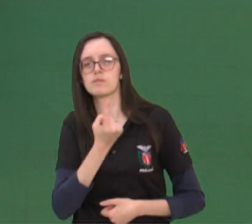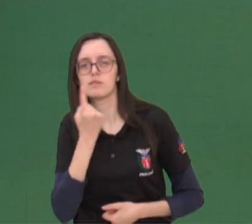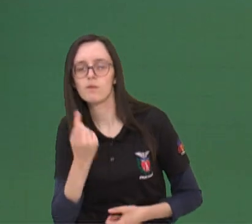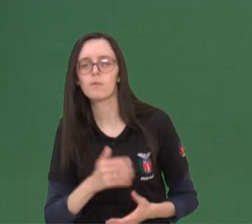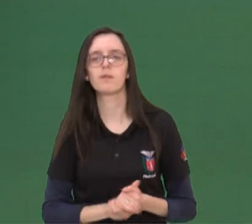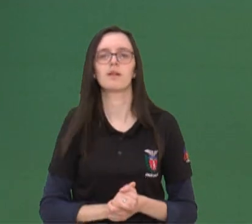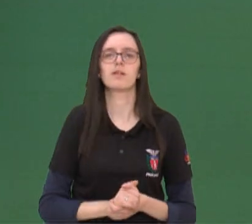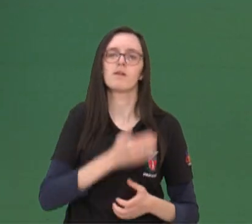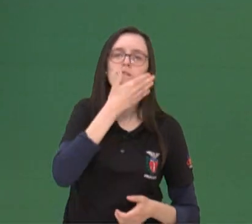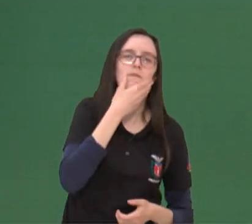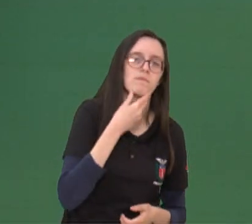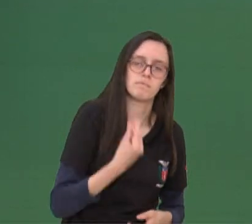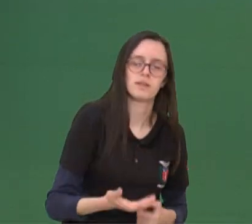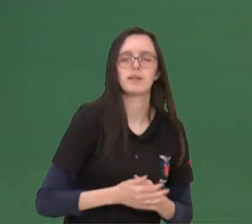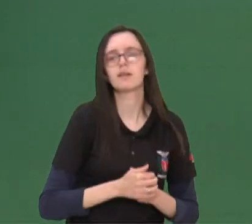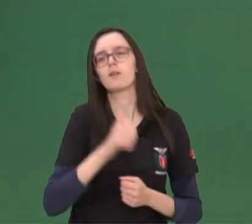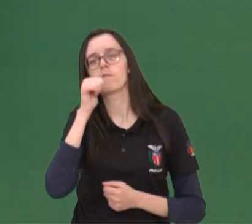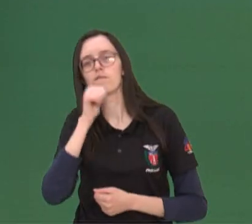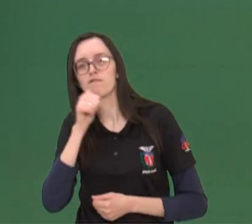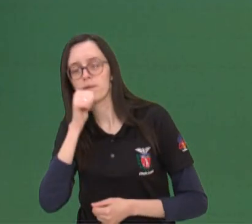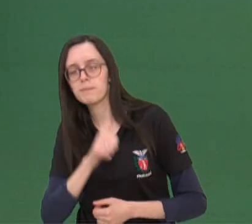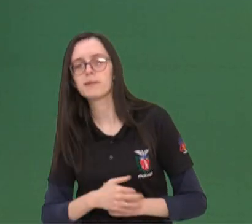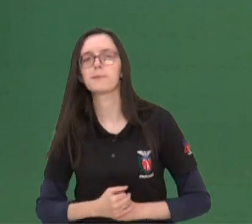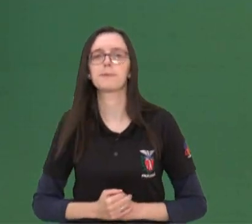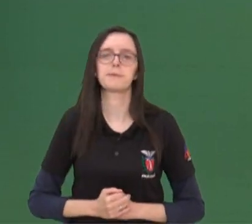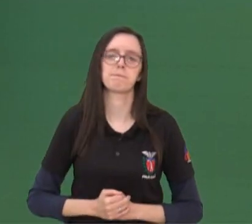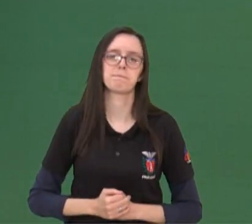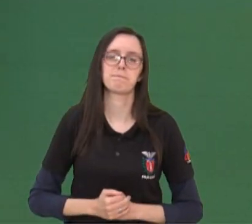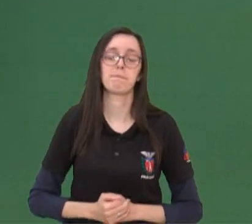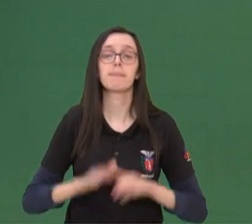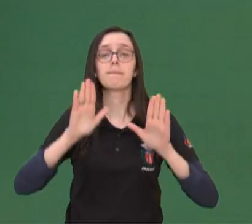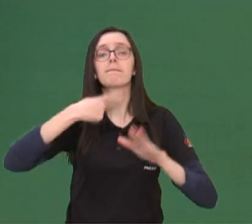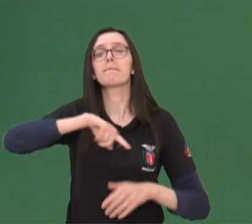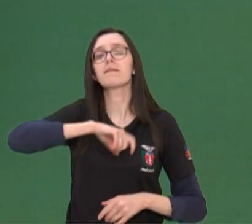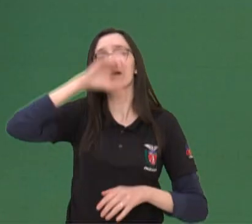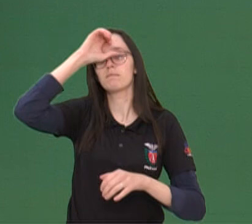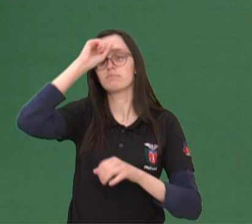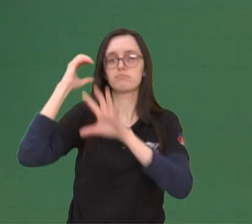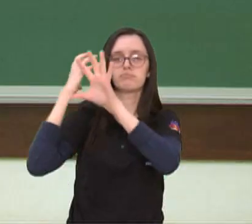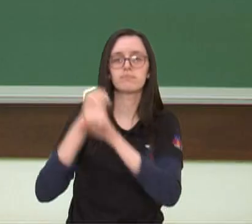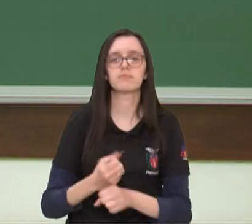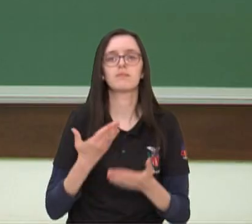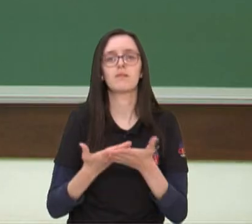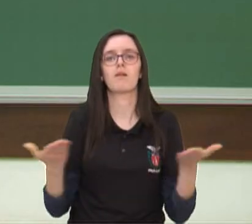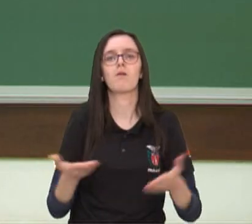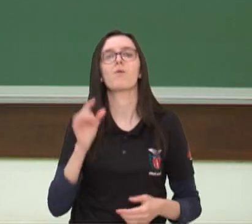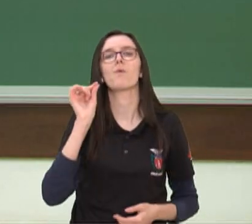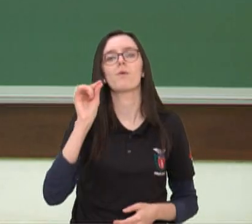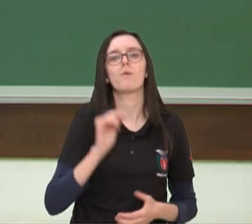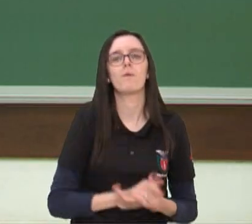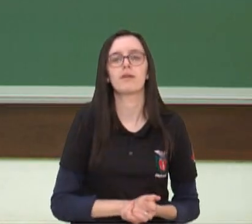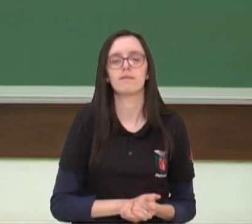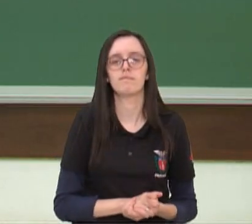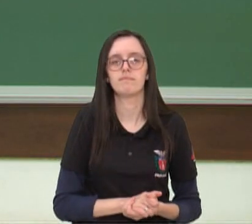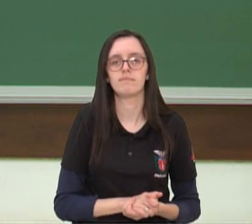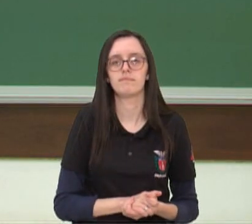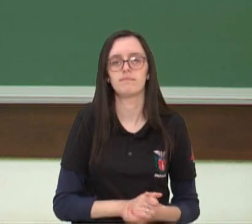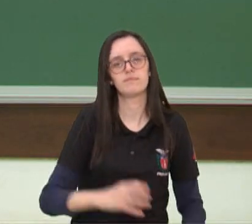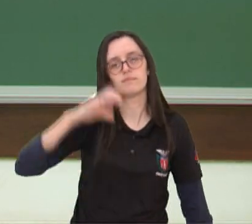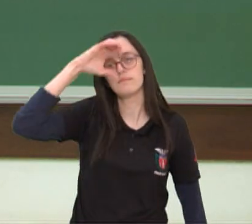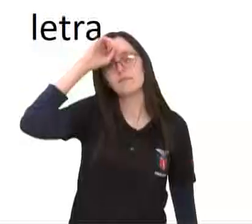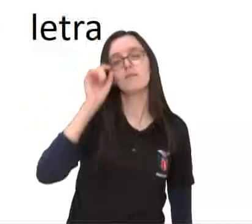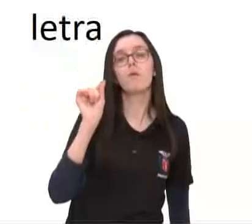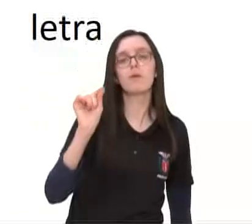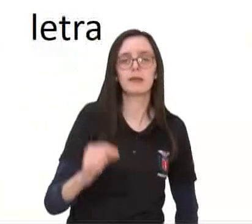singular, masculino, feminino. E o que nós aprendemos hoje?